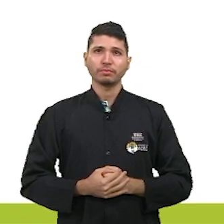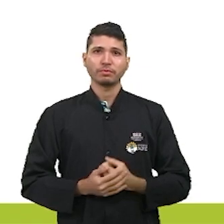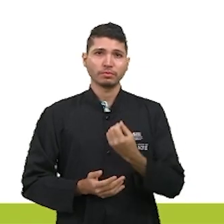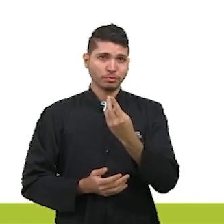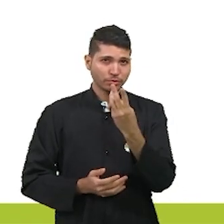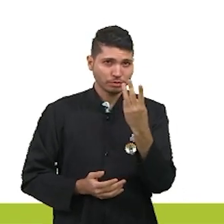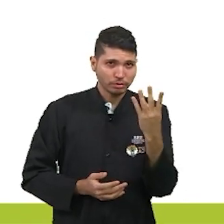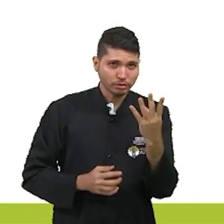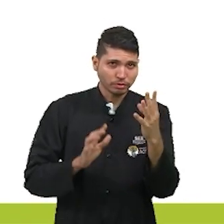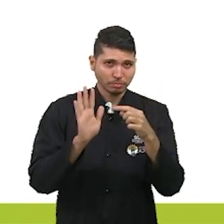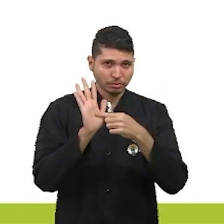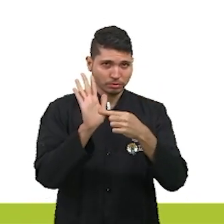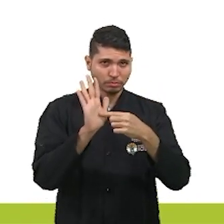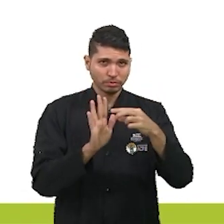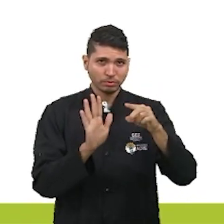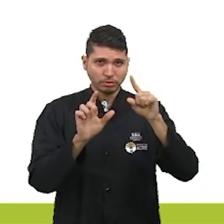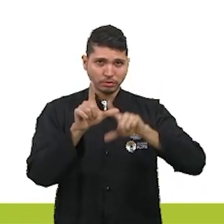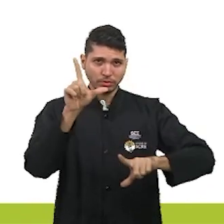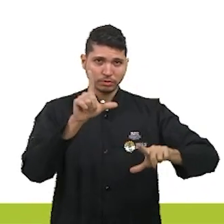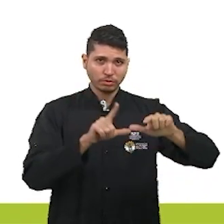pessoas, nós temos